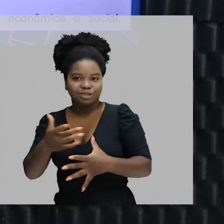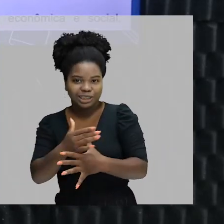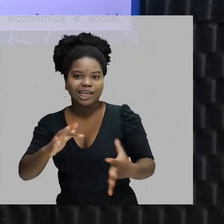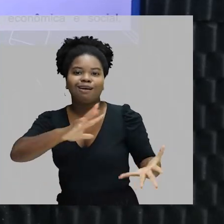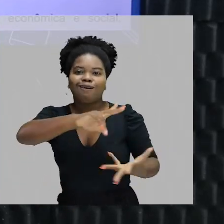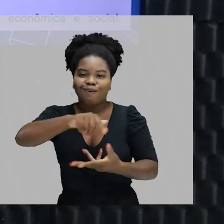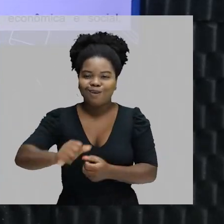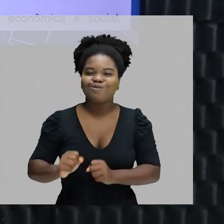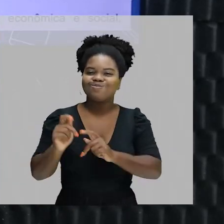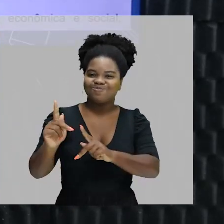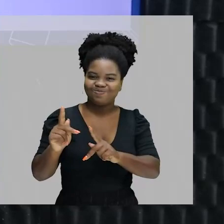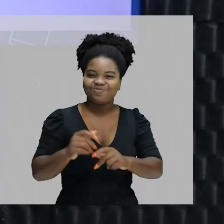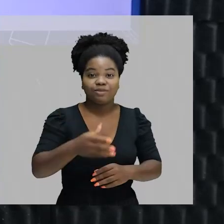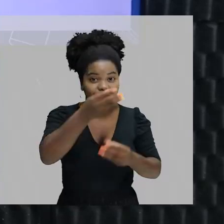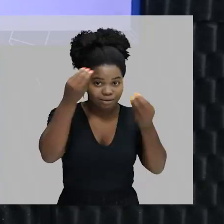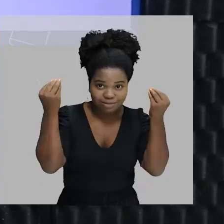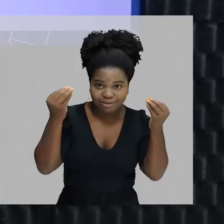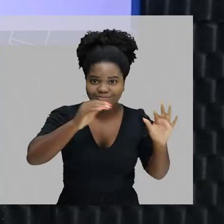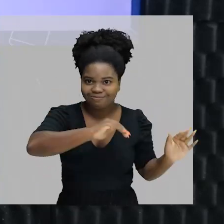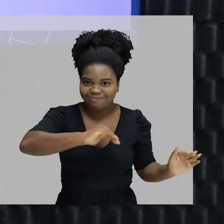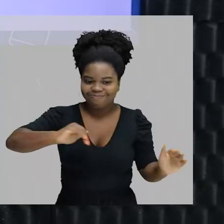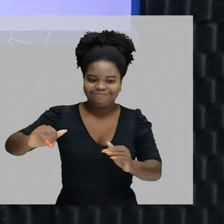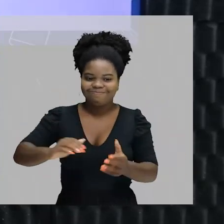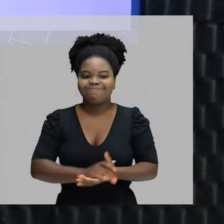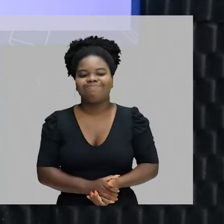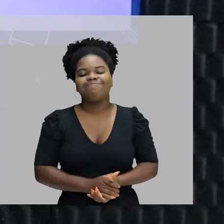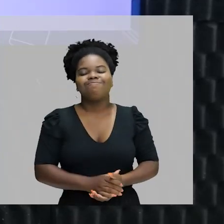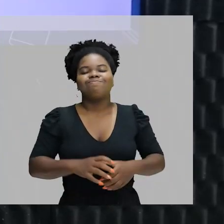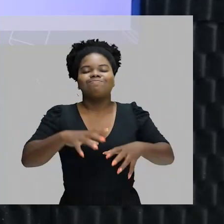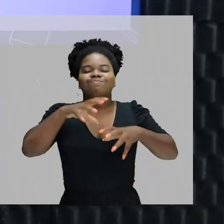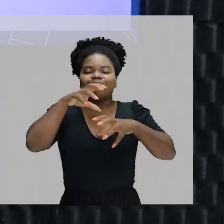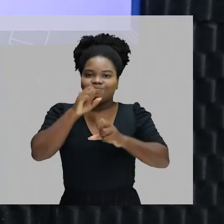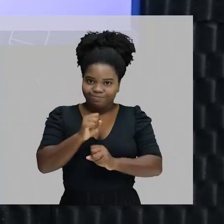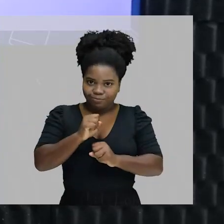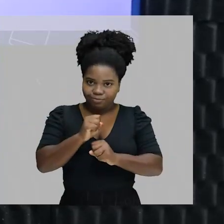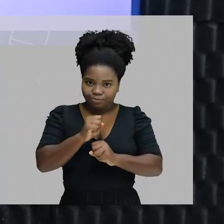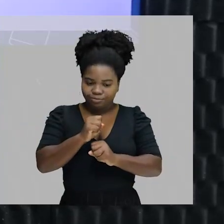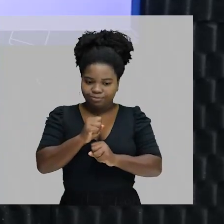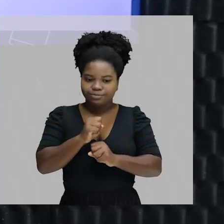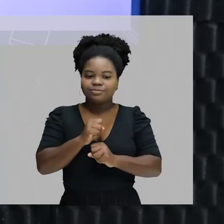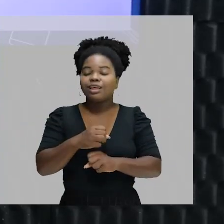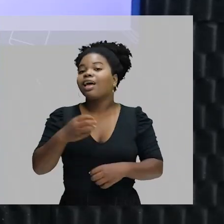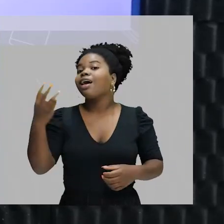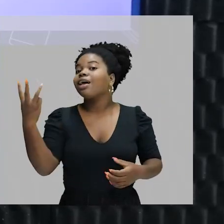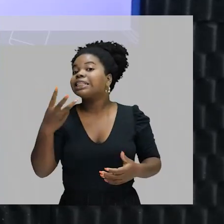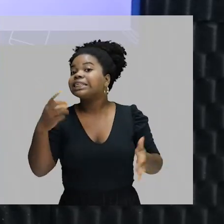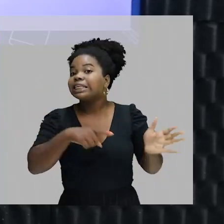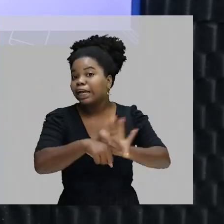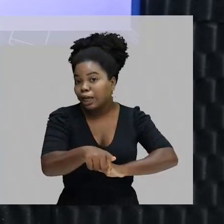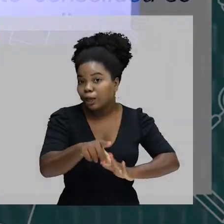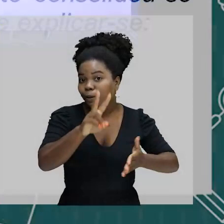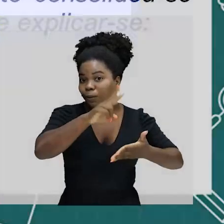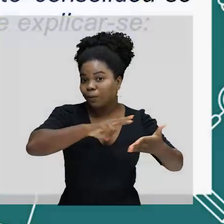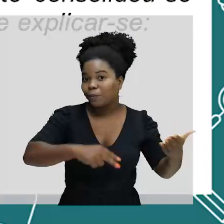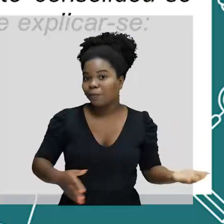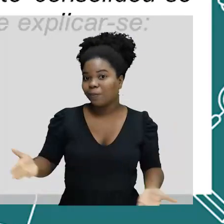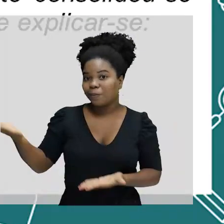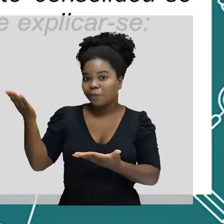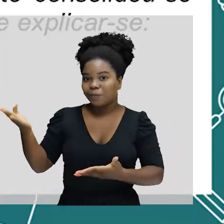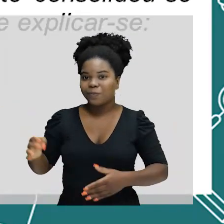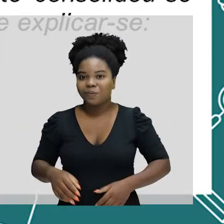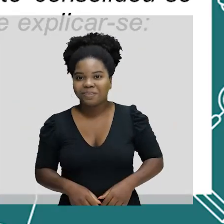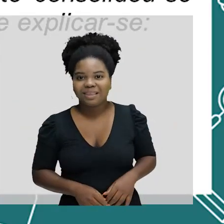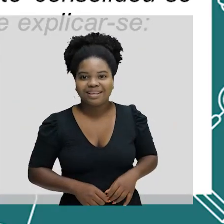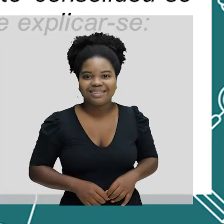beleza? Não esqueça disso. Respira. Vamos evoluir. Terceira questão.